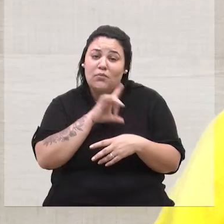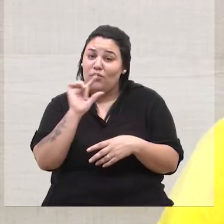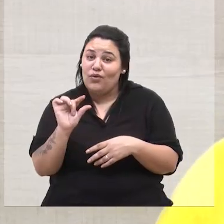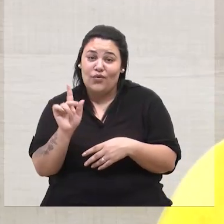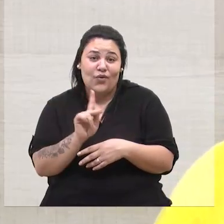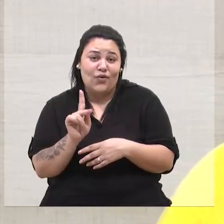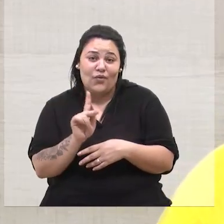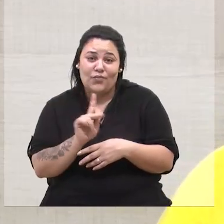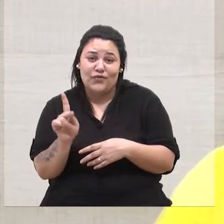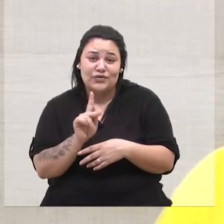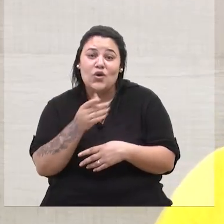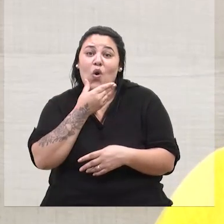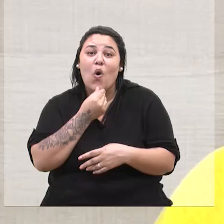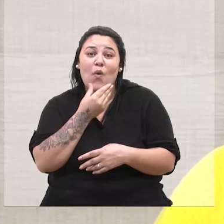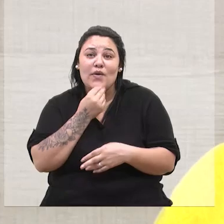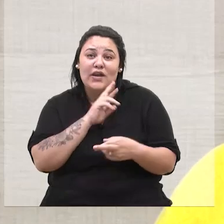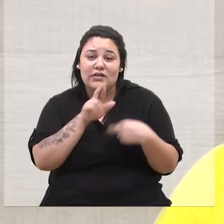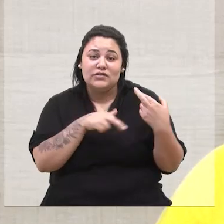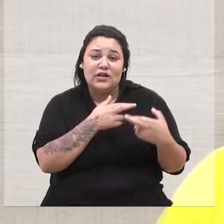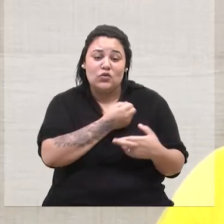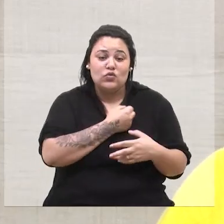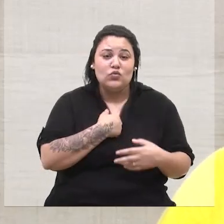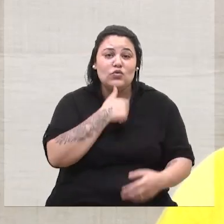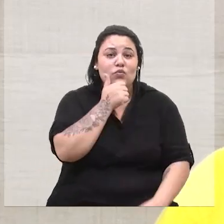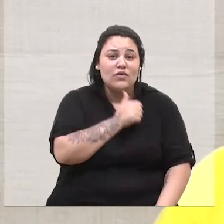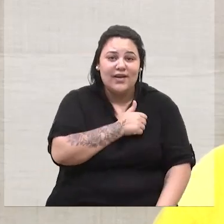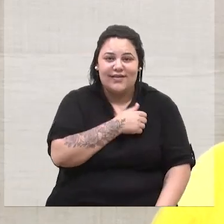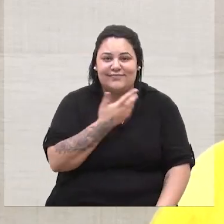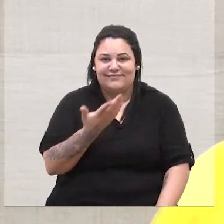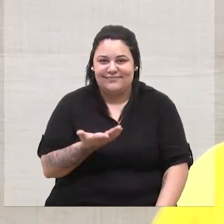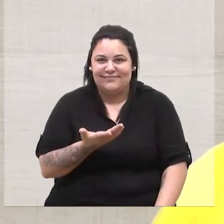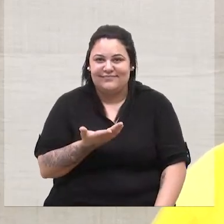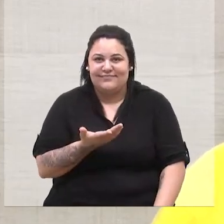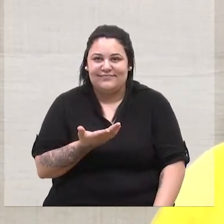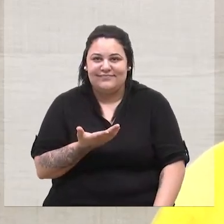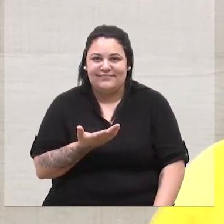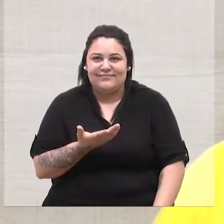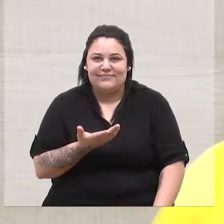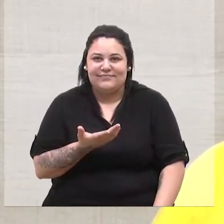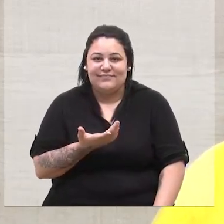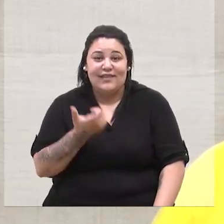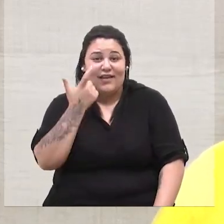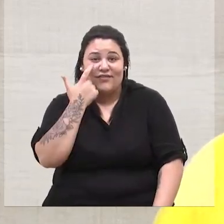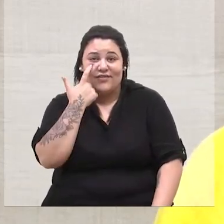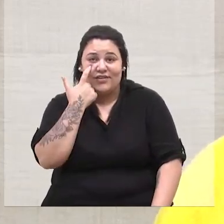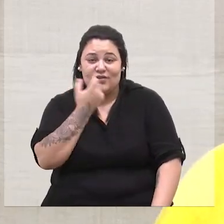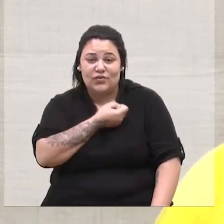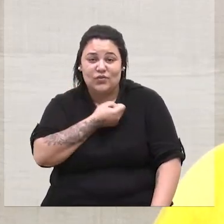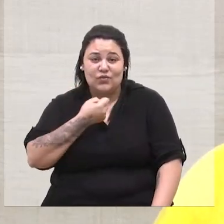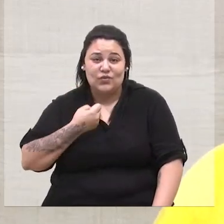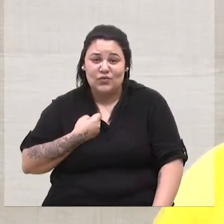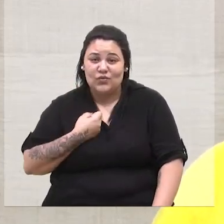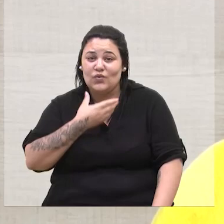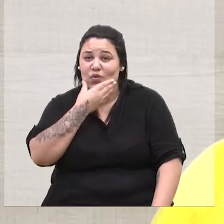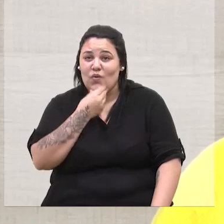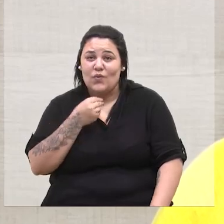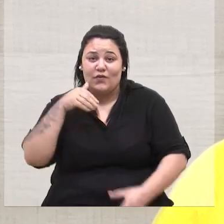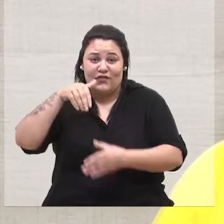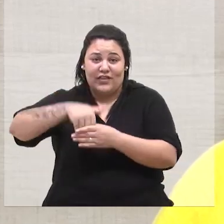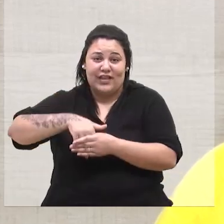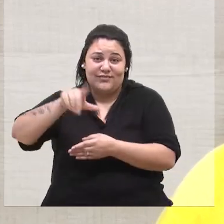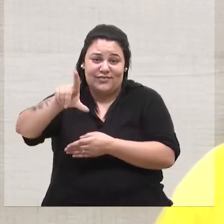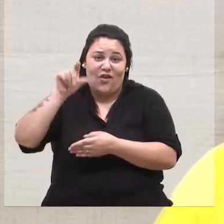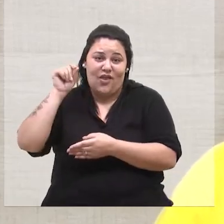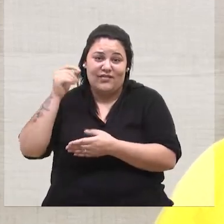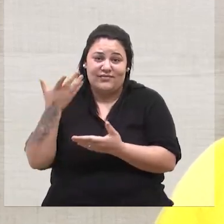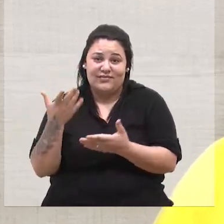pouquíssimos homens que são professores nas escolas, em relação ao número de mulheres. Vai ver o número de homens que são eleitos. Houve